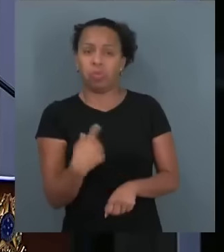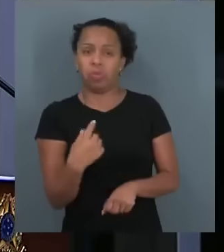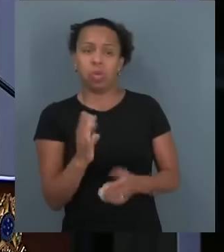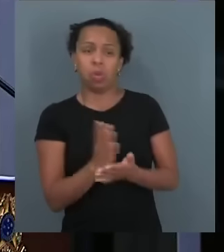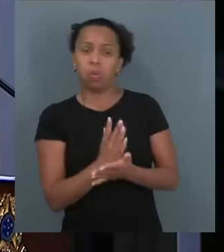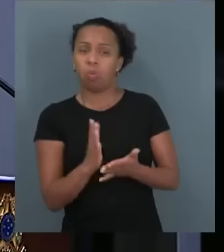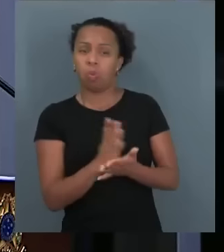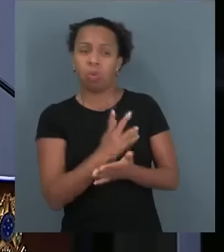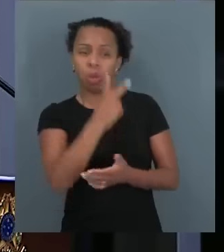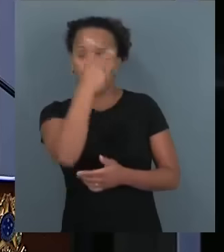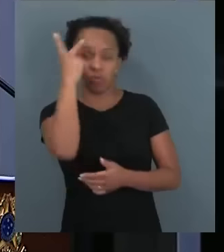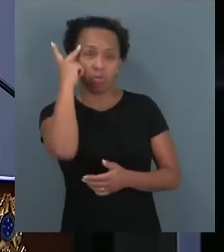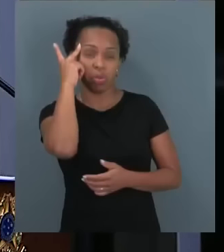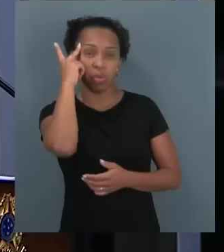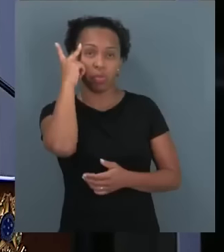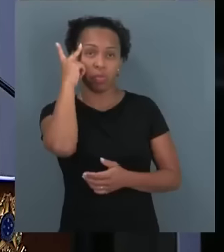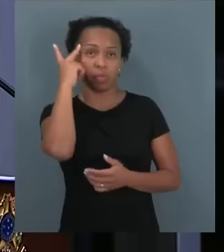qualquer cidadão,